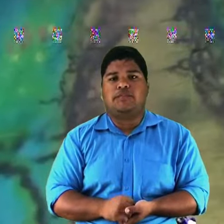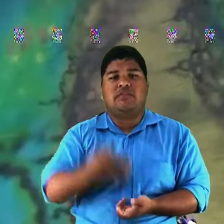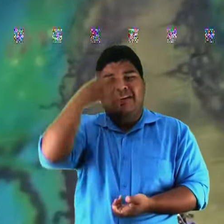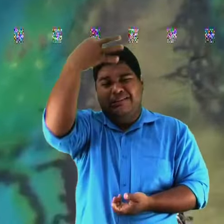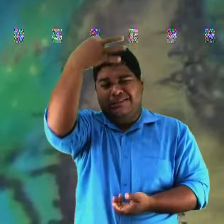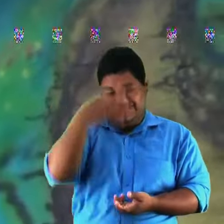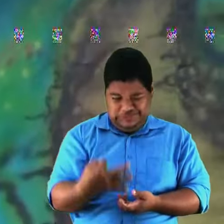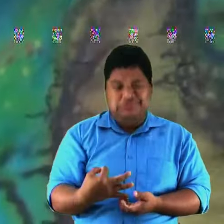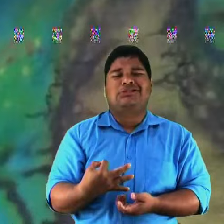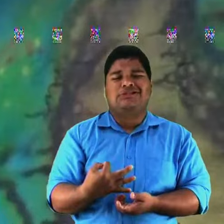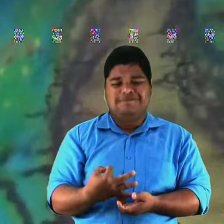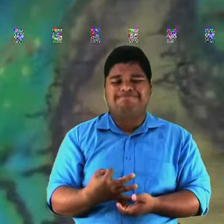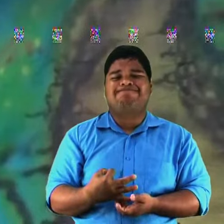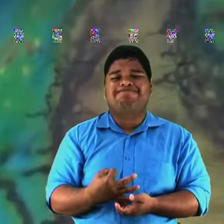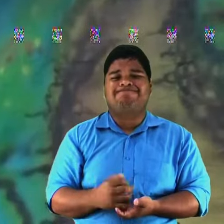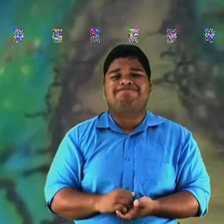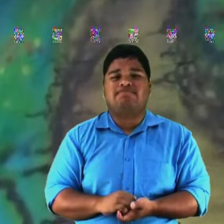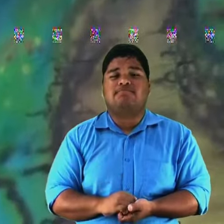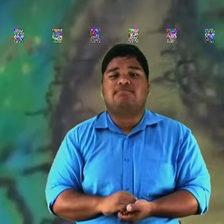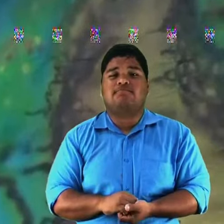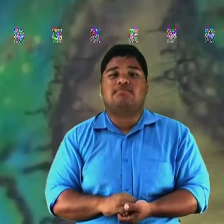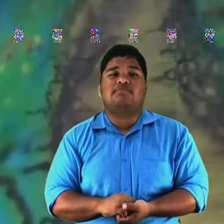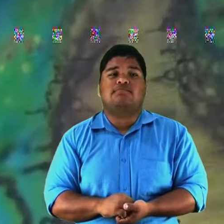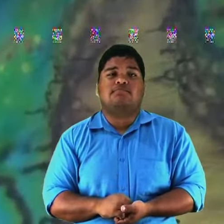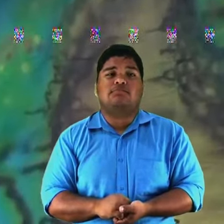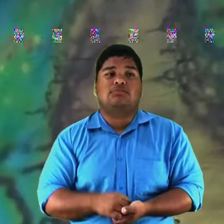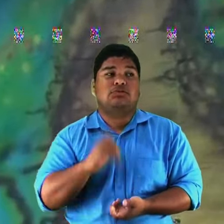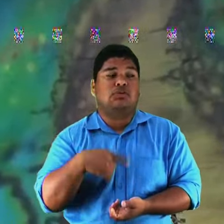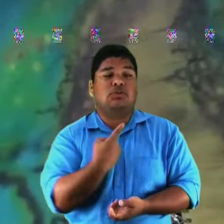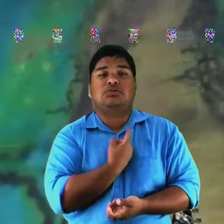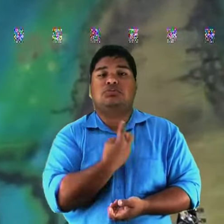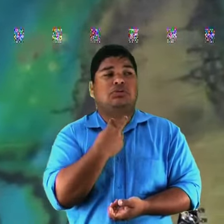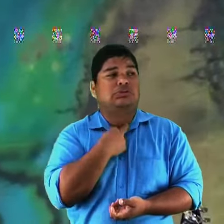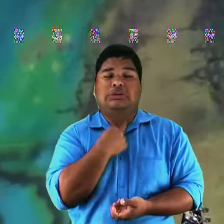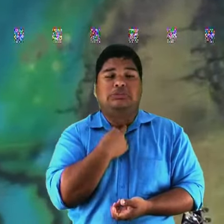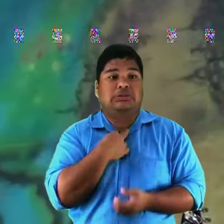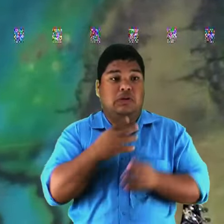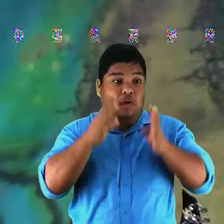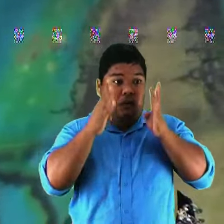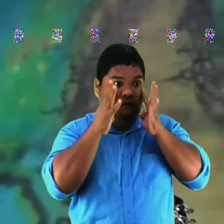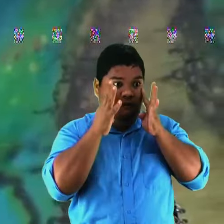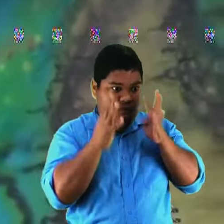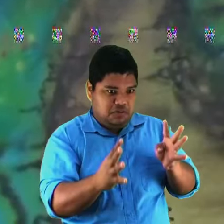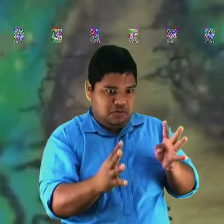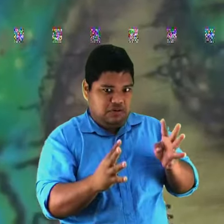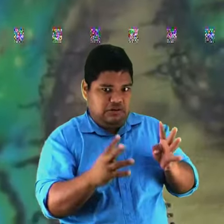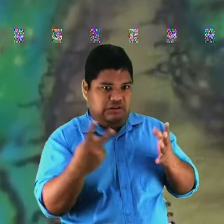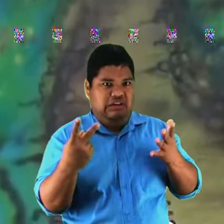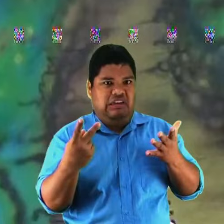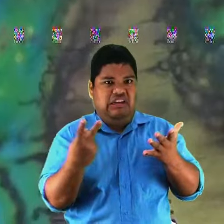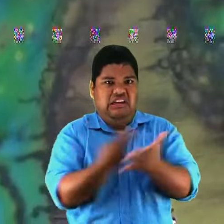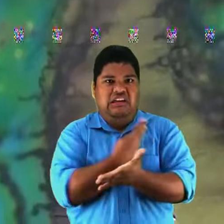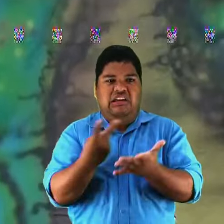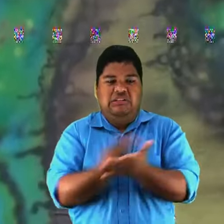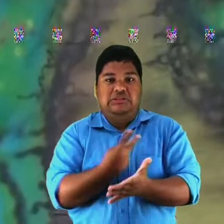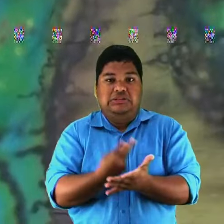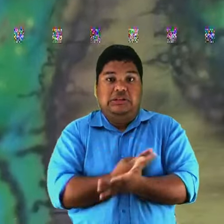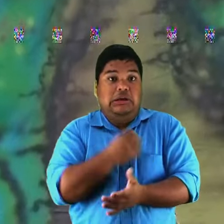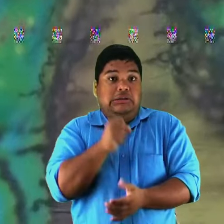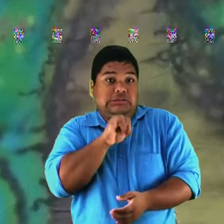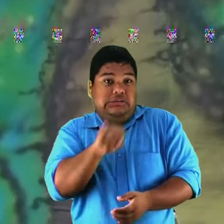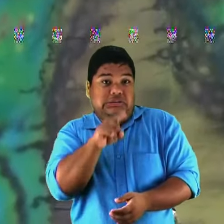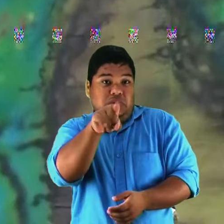Exatamente isso. Nós não podemos ter o foco errado. E ele fala assim, se o seu corpo está